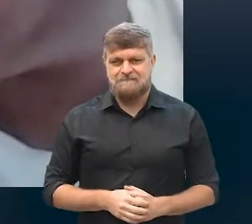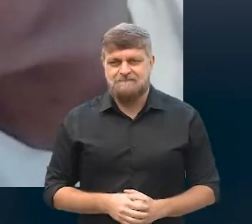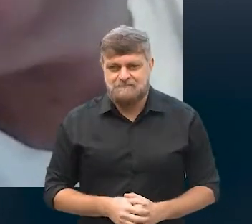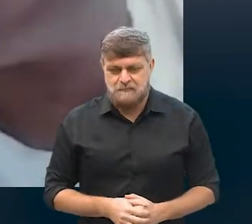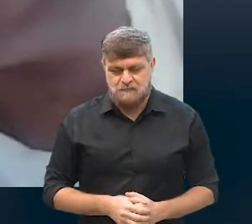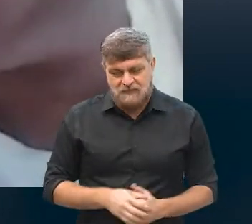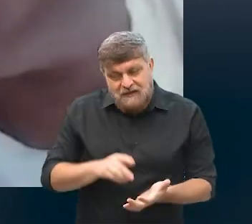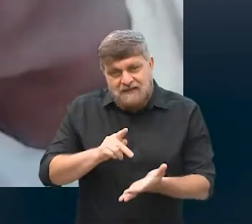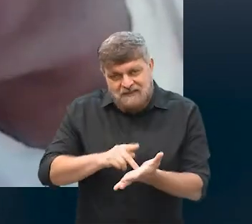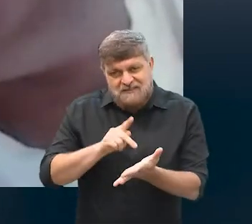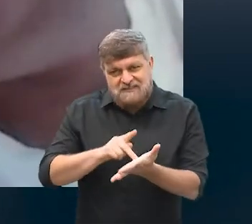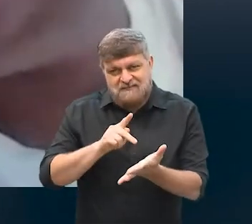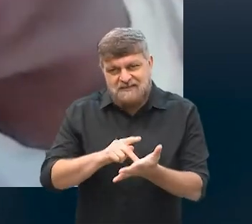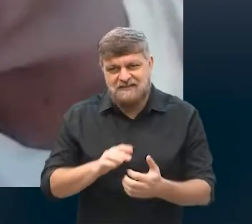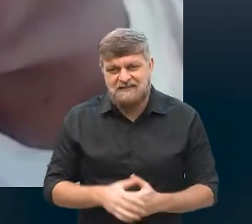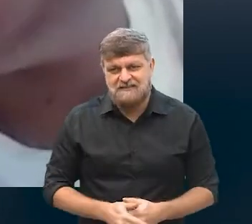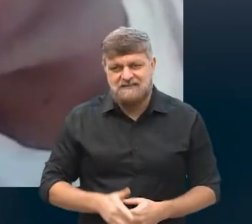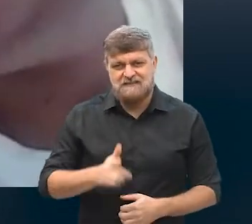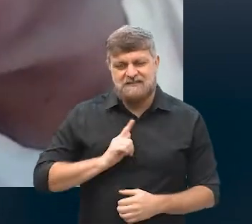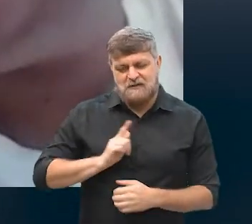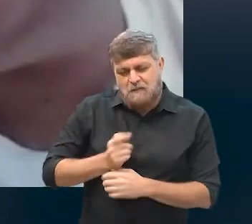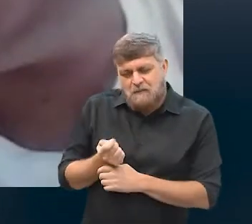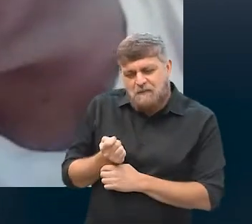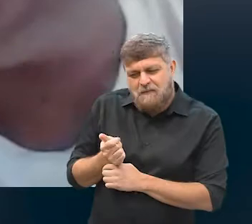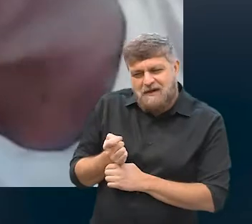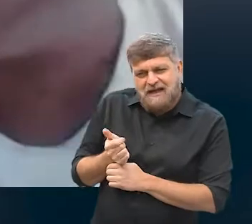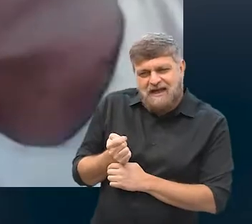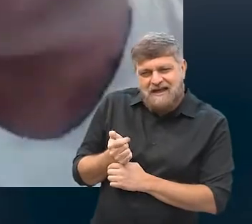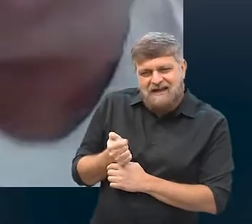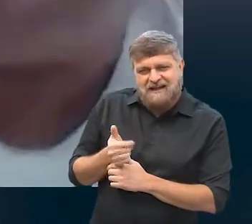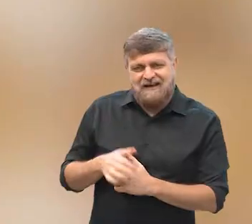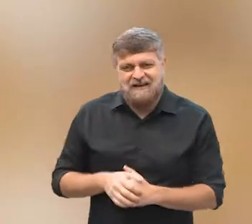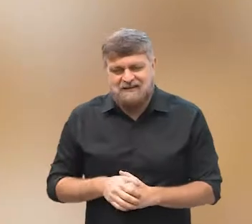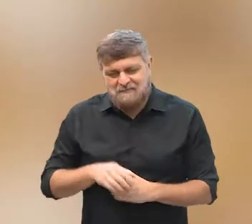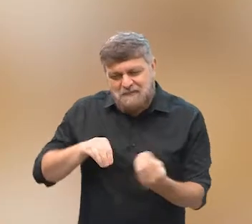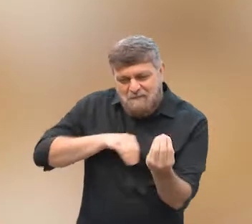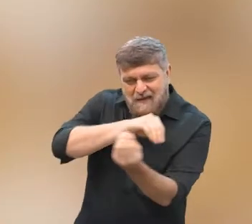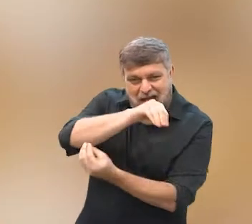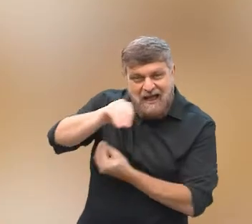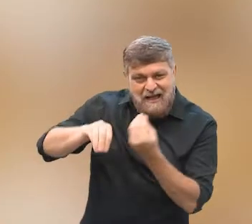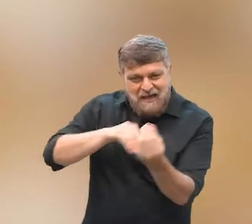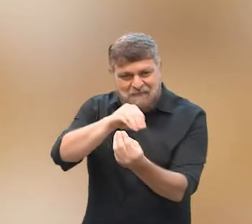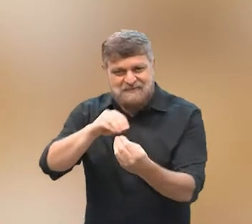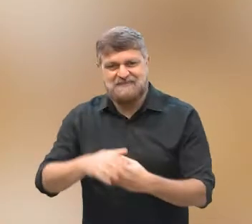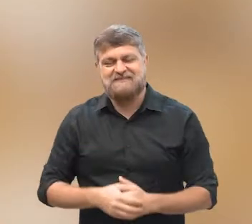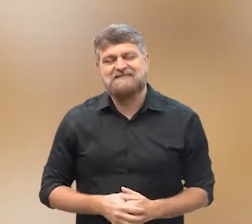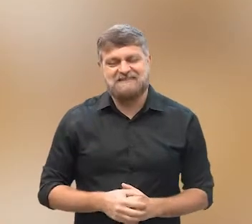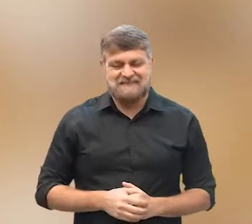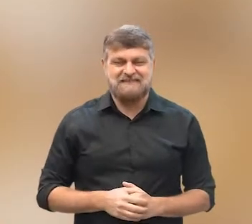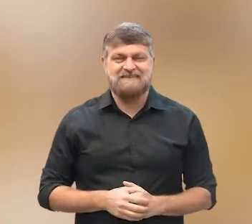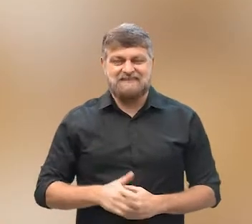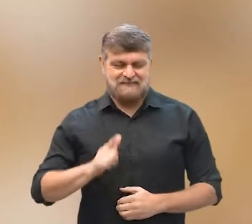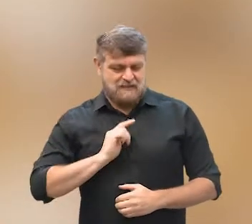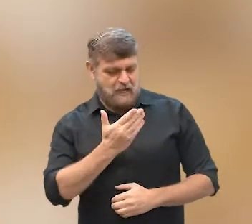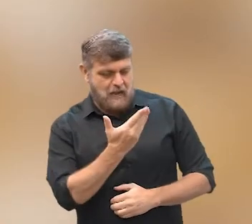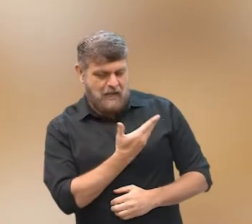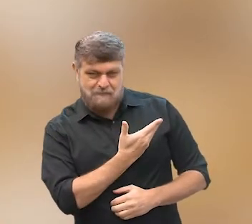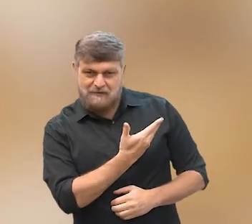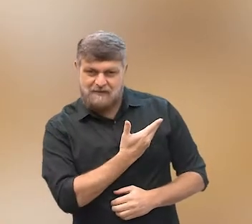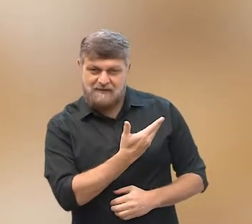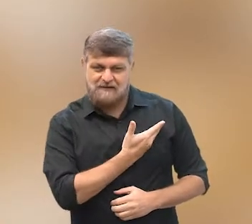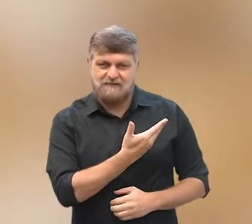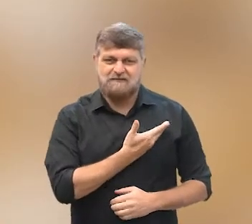em realidade, houve uma pequena mistura, né? De